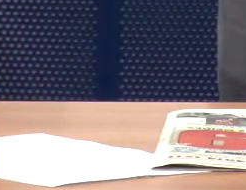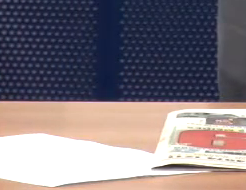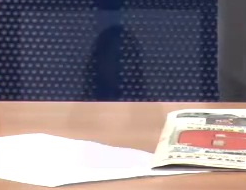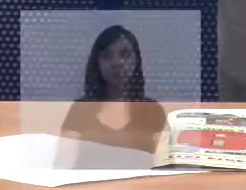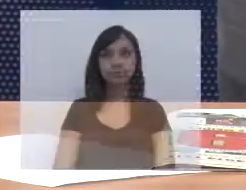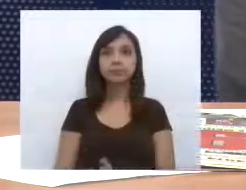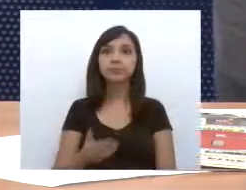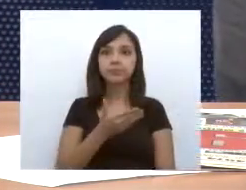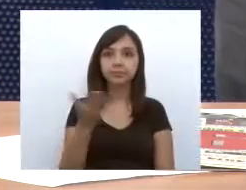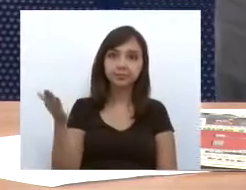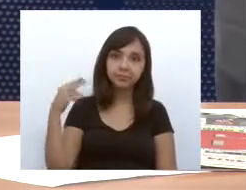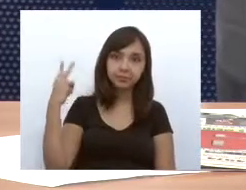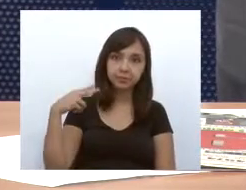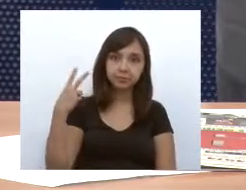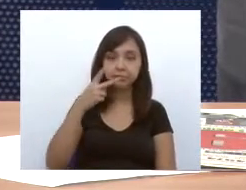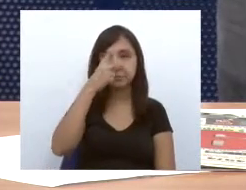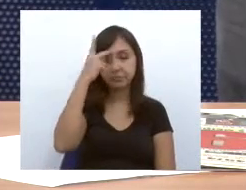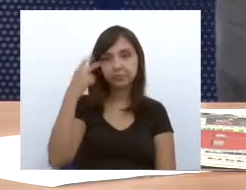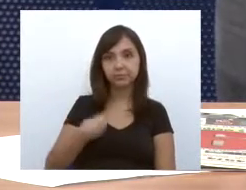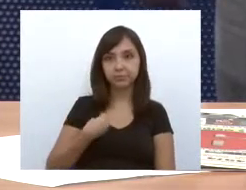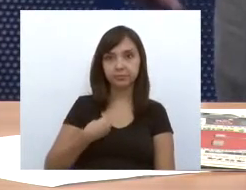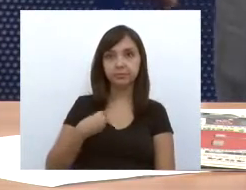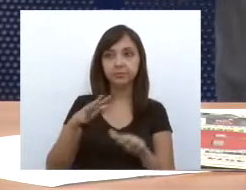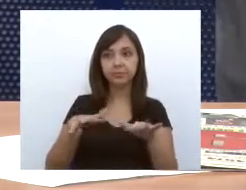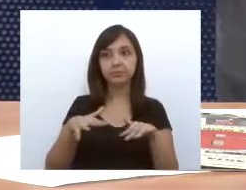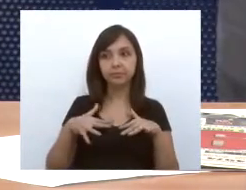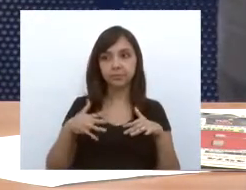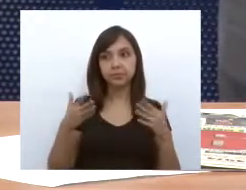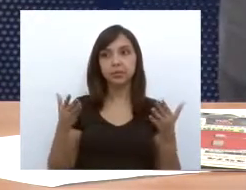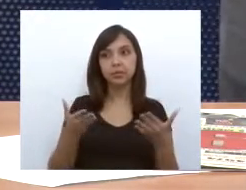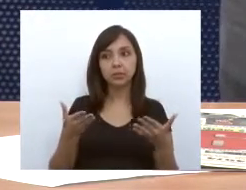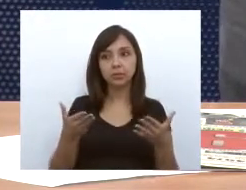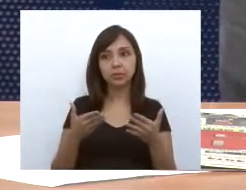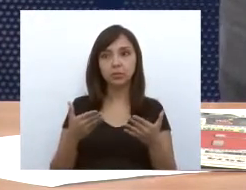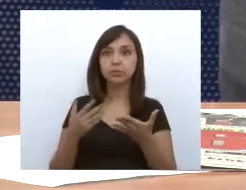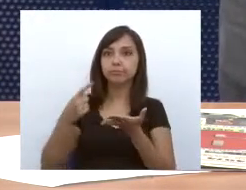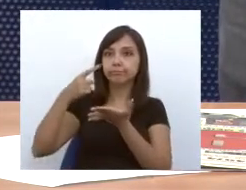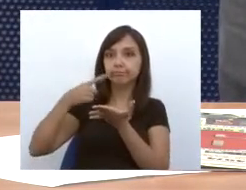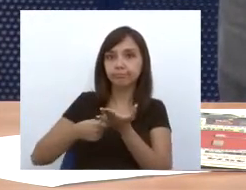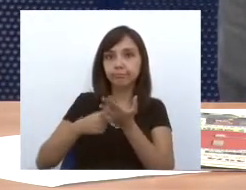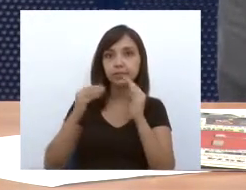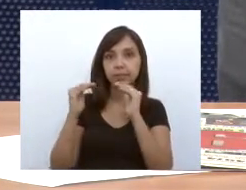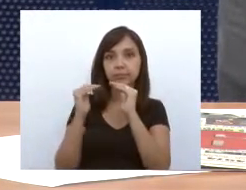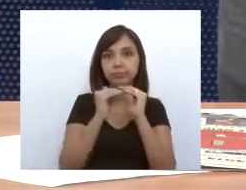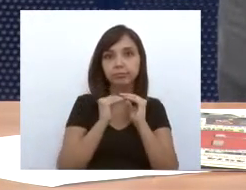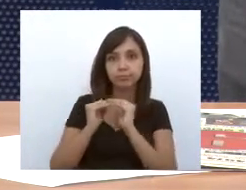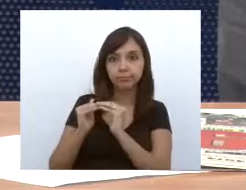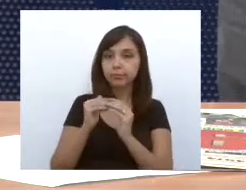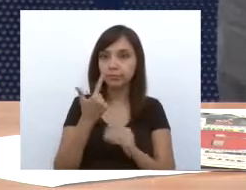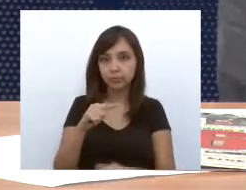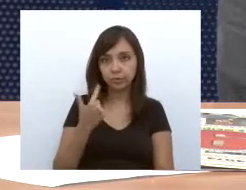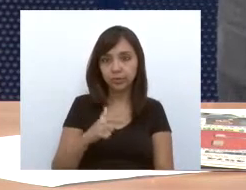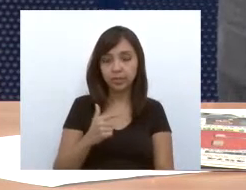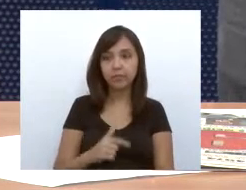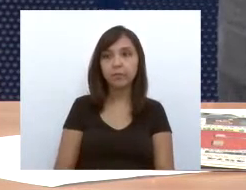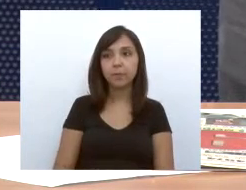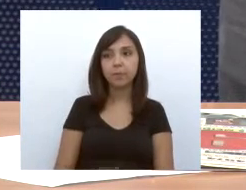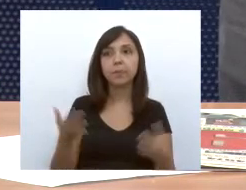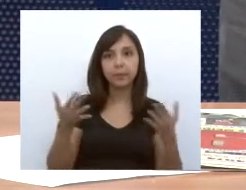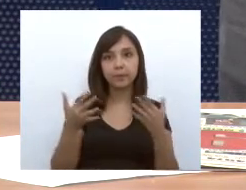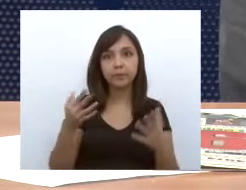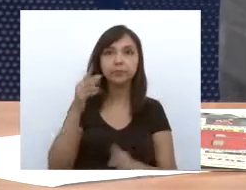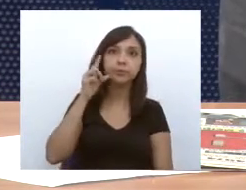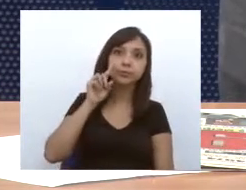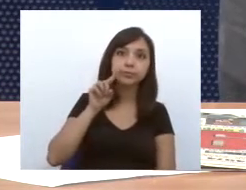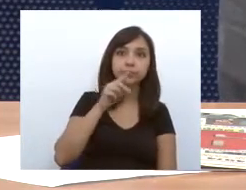Senhores vereadores, público presente, como não houve um consenso, mas assim, vendo que hoje, como dia